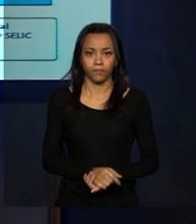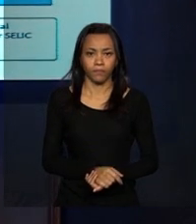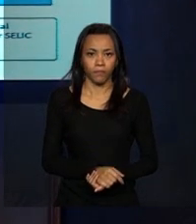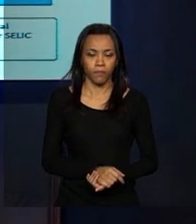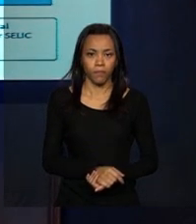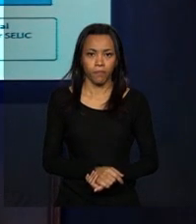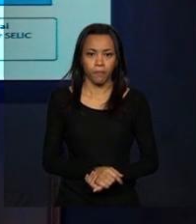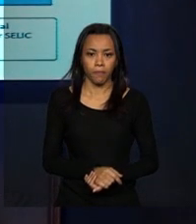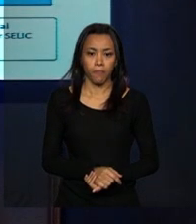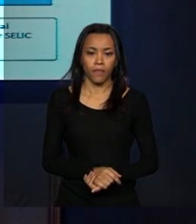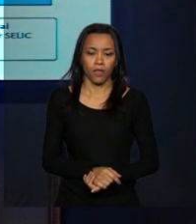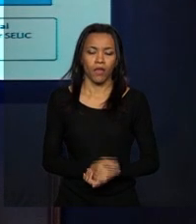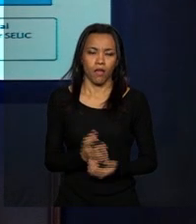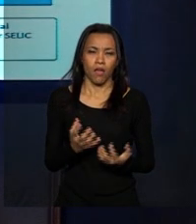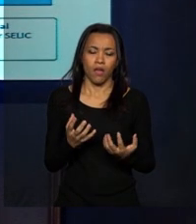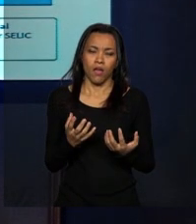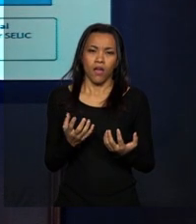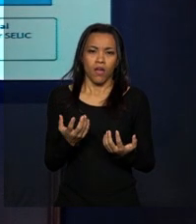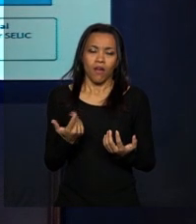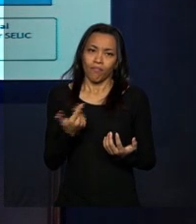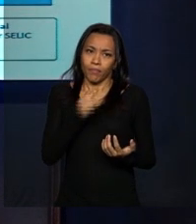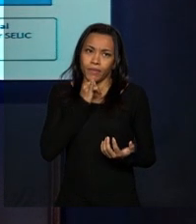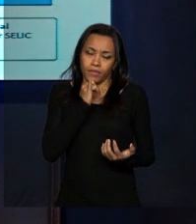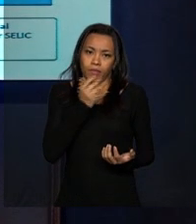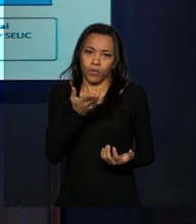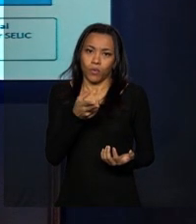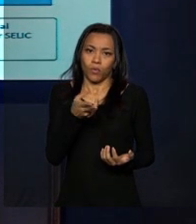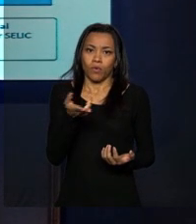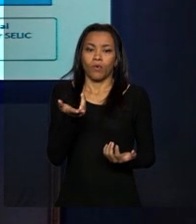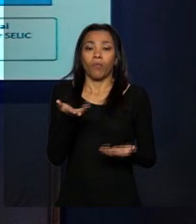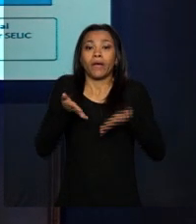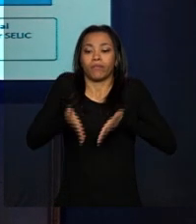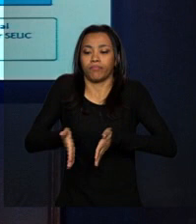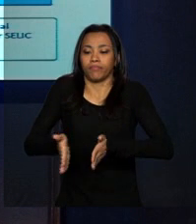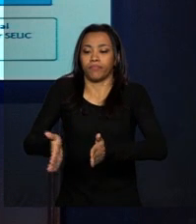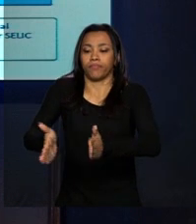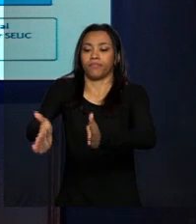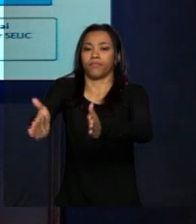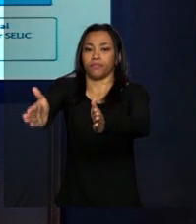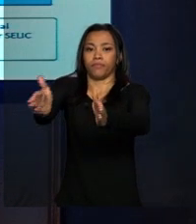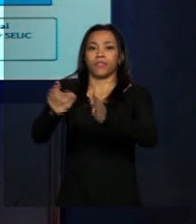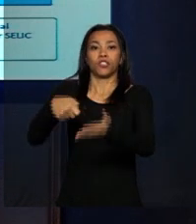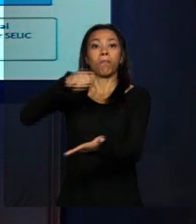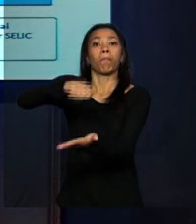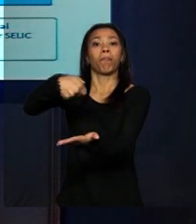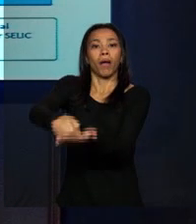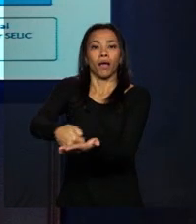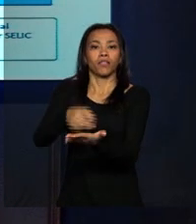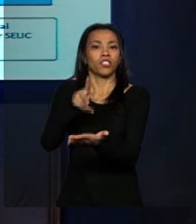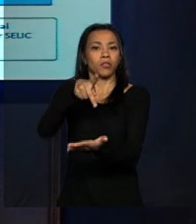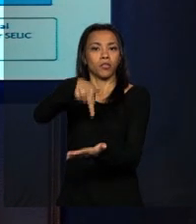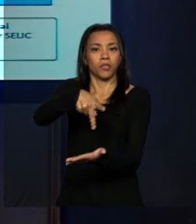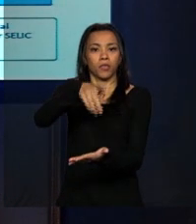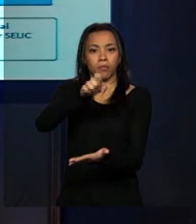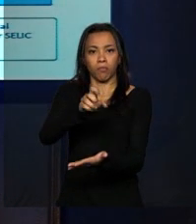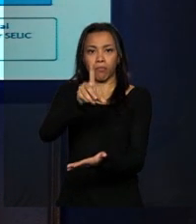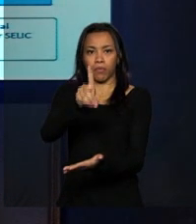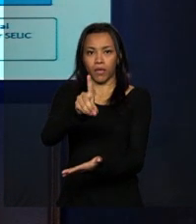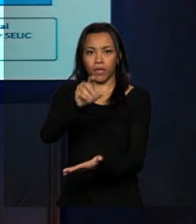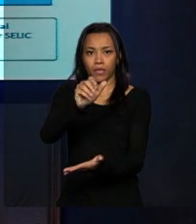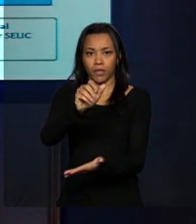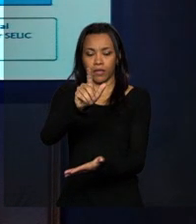rodada vamos usar o exemp Estrada de pedagio bend irá garantir até